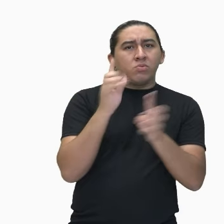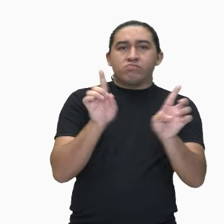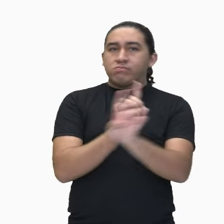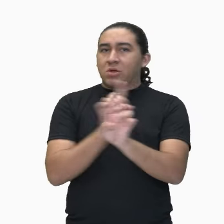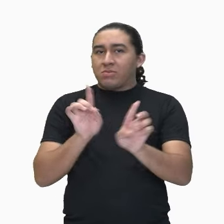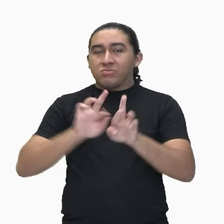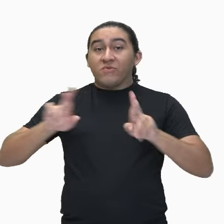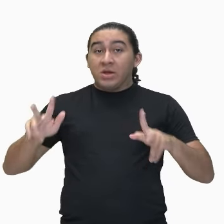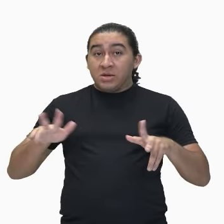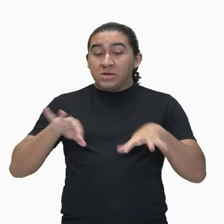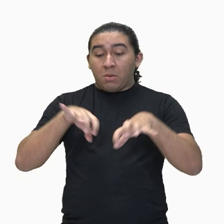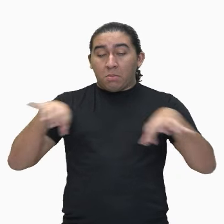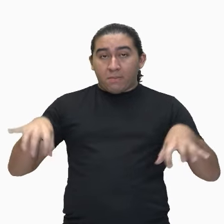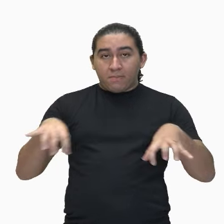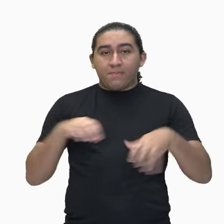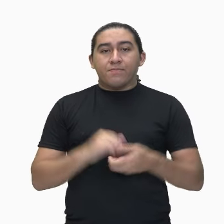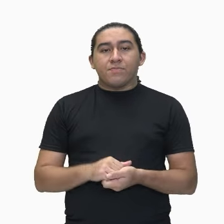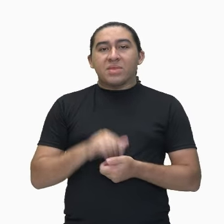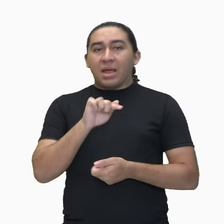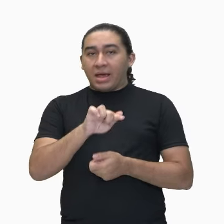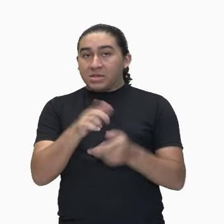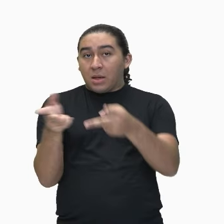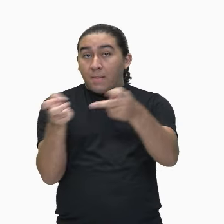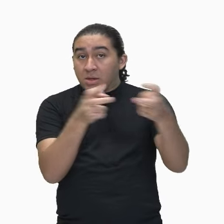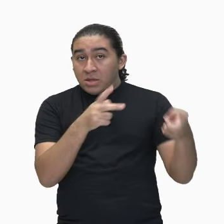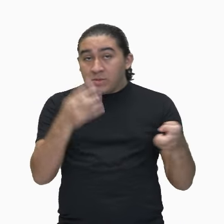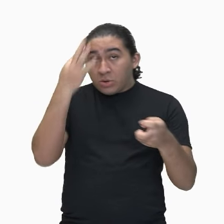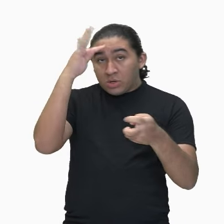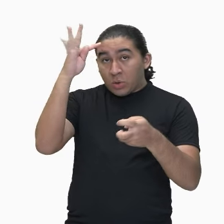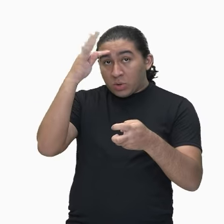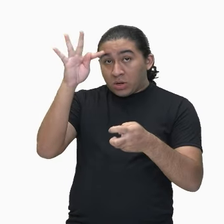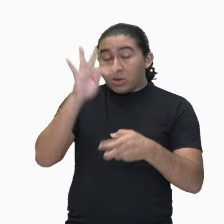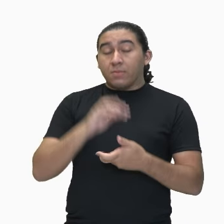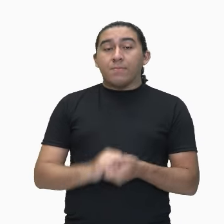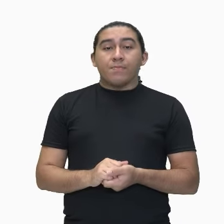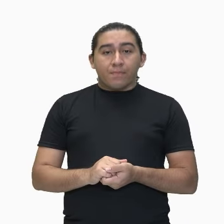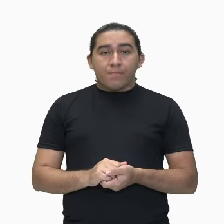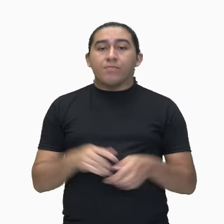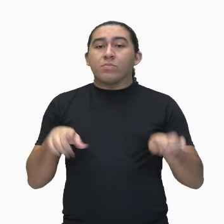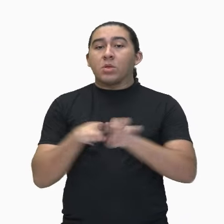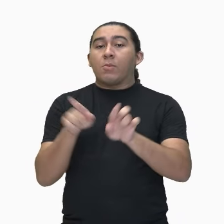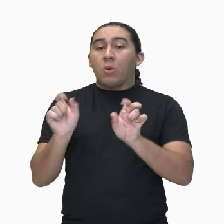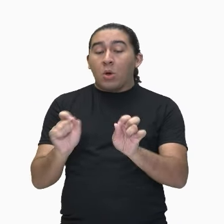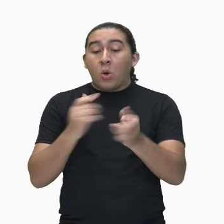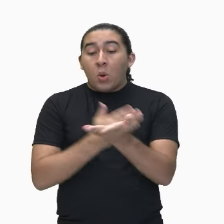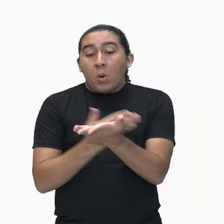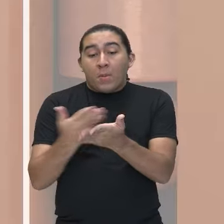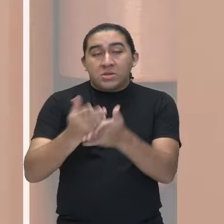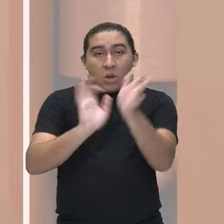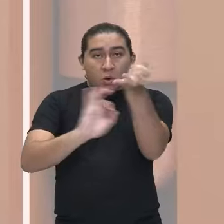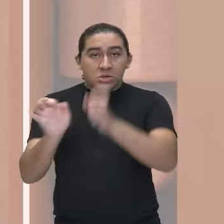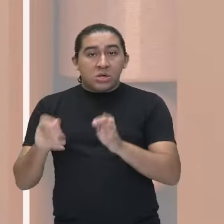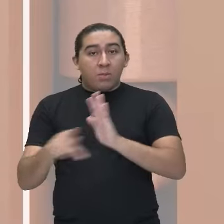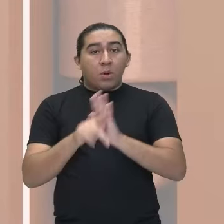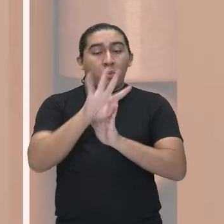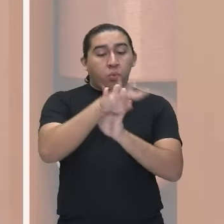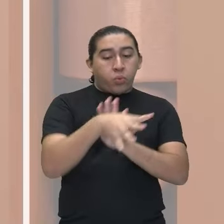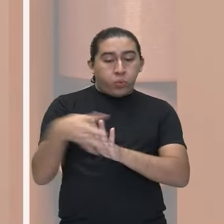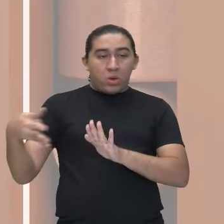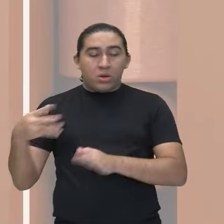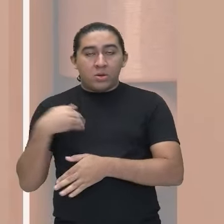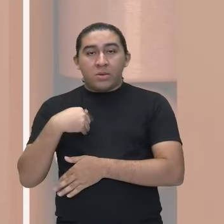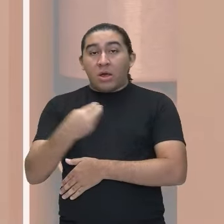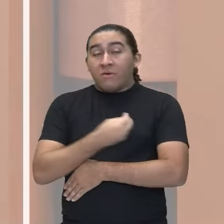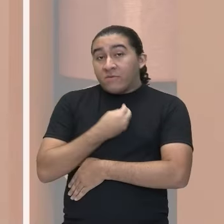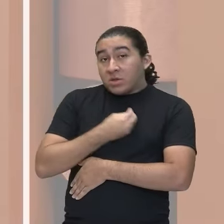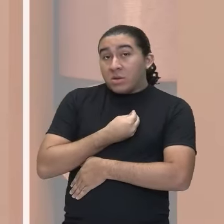interessante. Tá? Então essa hipótese 4, a invenção do calendário, começa a quê? A planejar, a programar a minha vida.